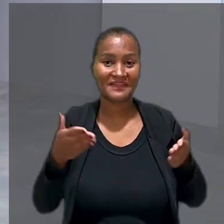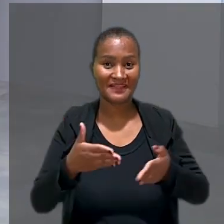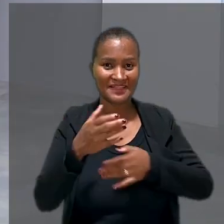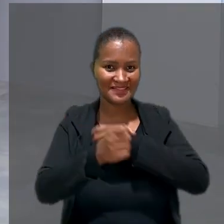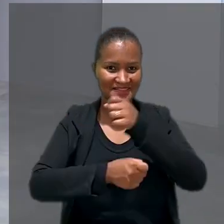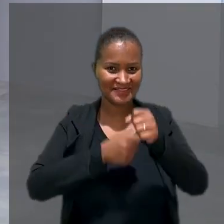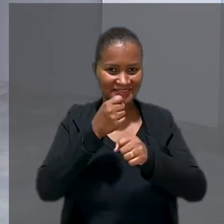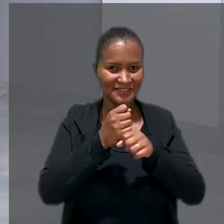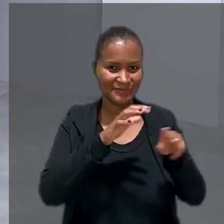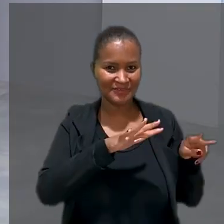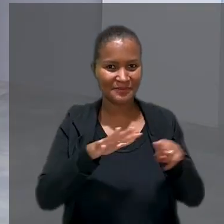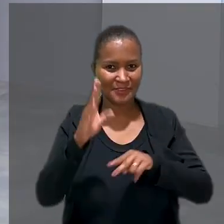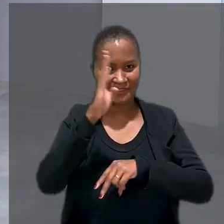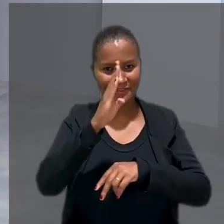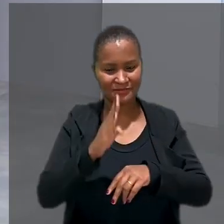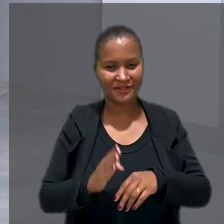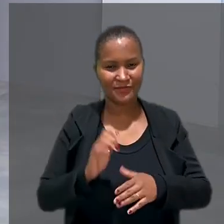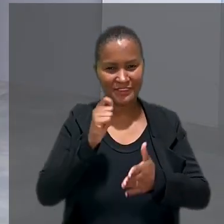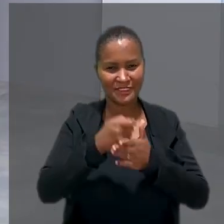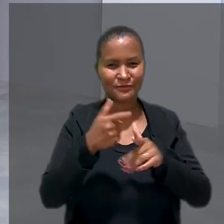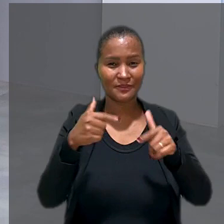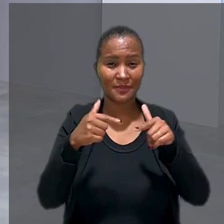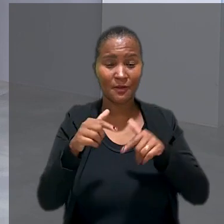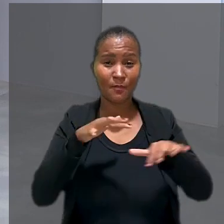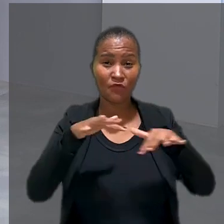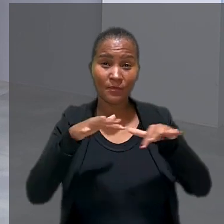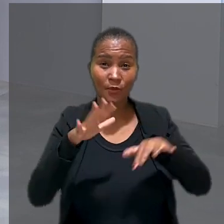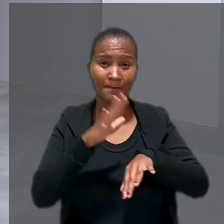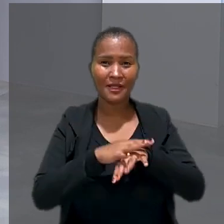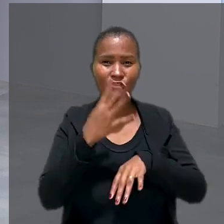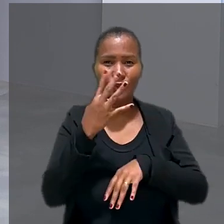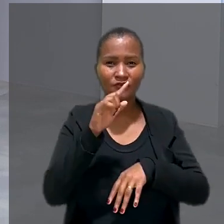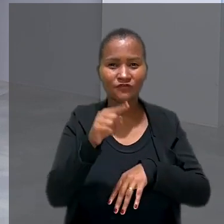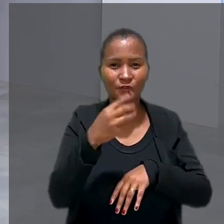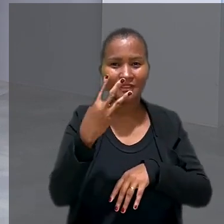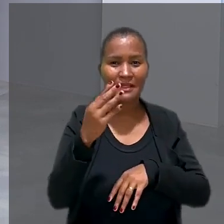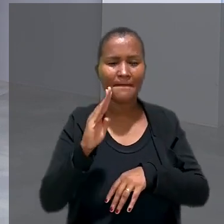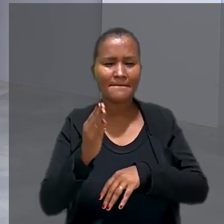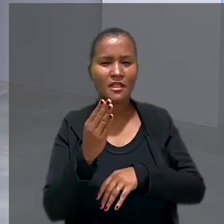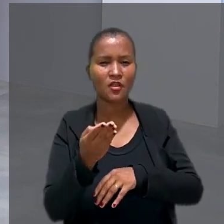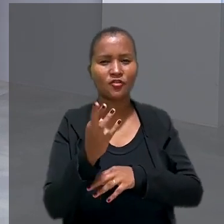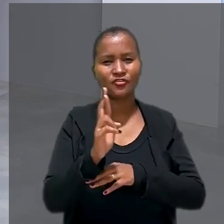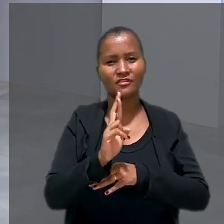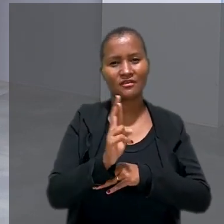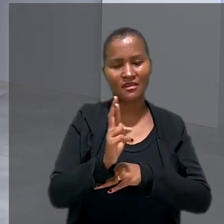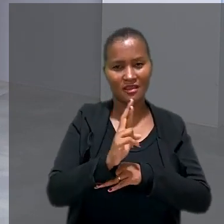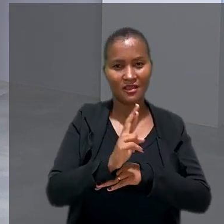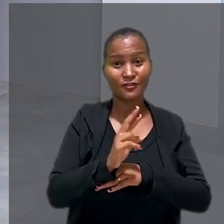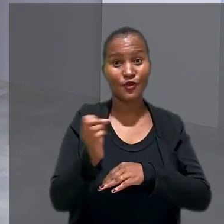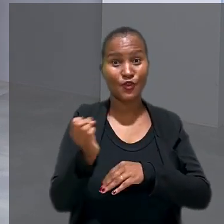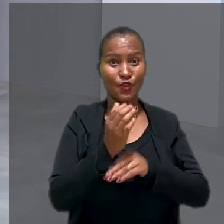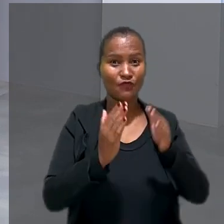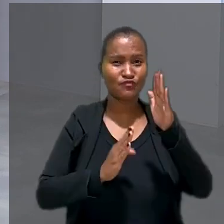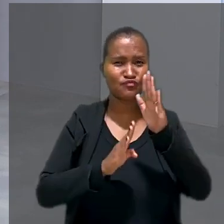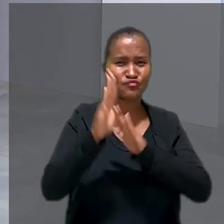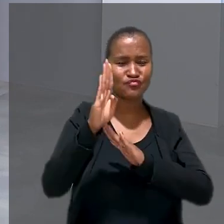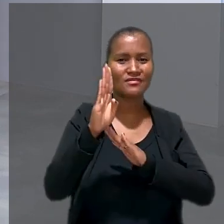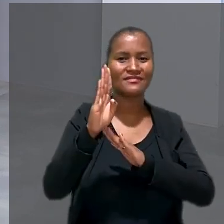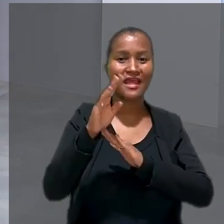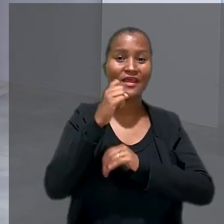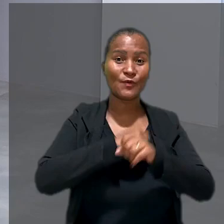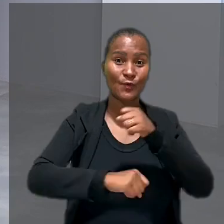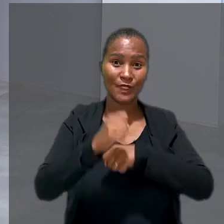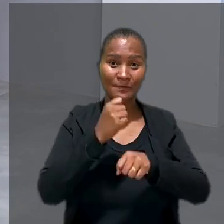A edição deste ano da Semana Nacional da Execução Trabalhista movimentou mais de 4,3 bilhões de reais. Foi um novo recorde,